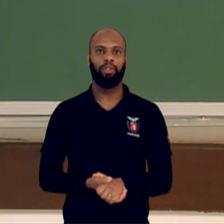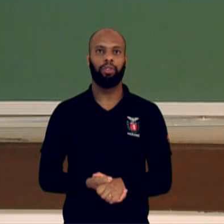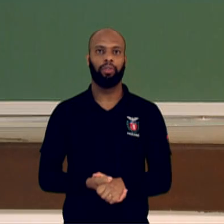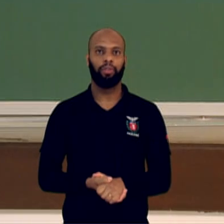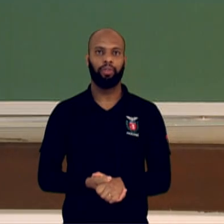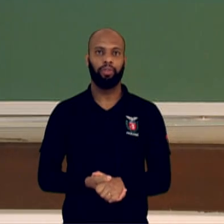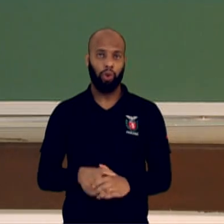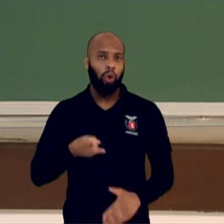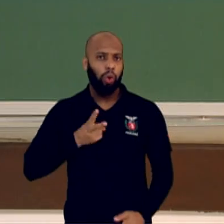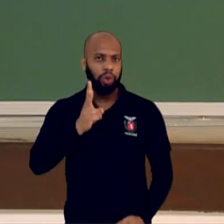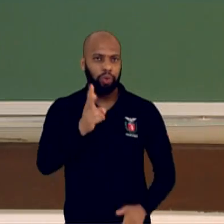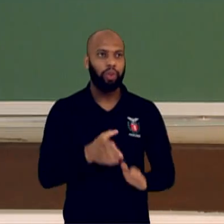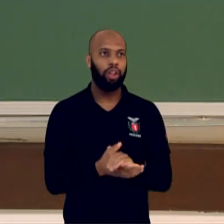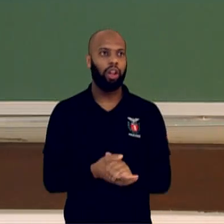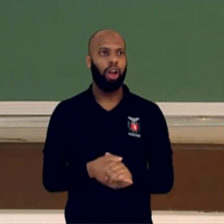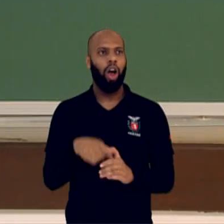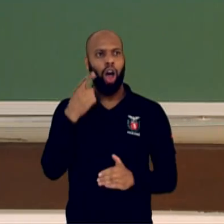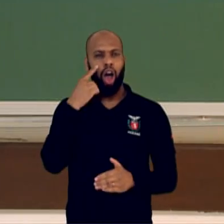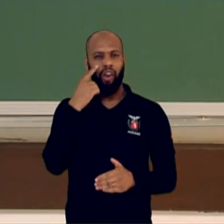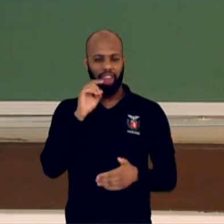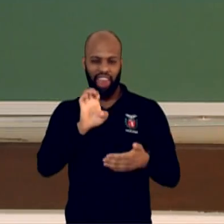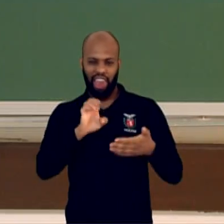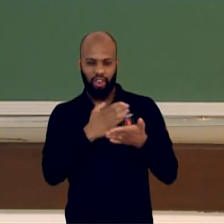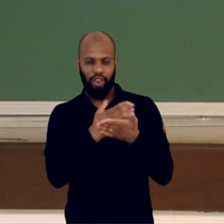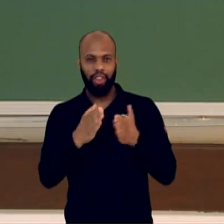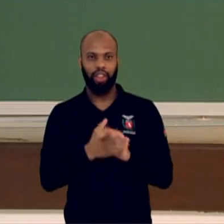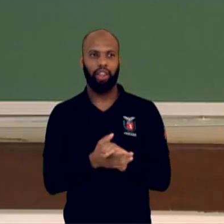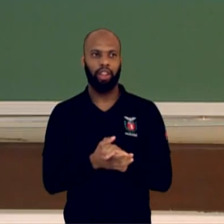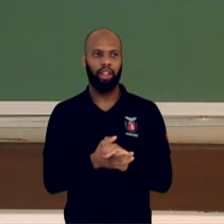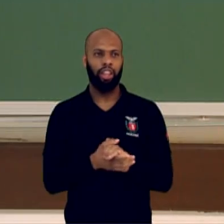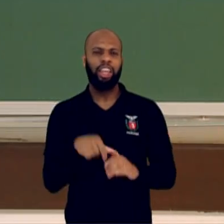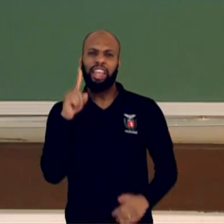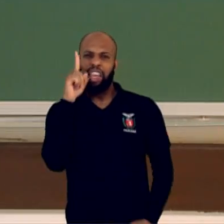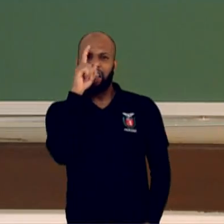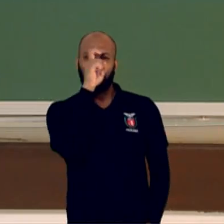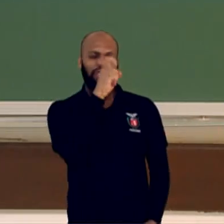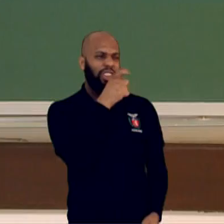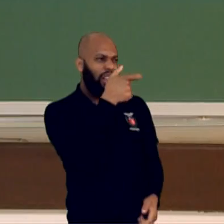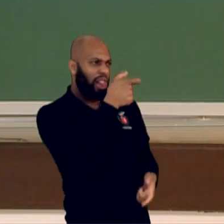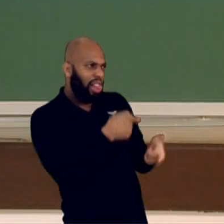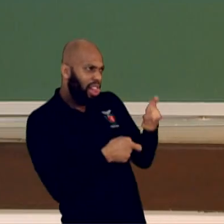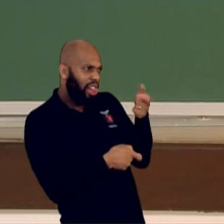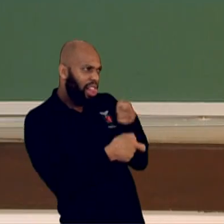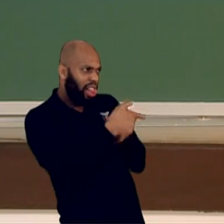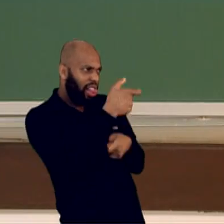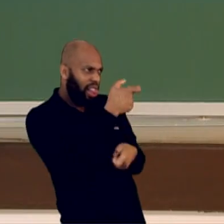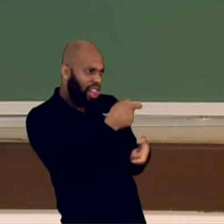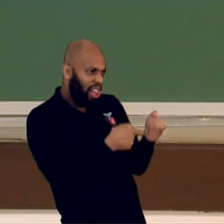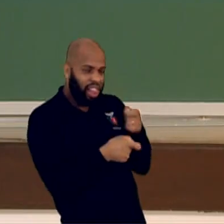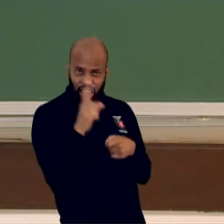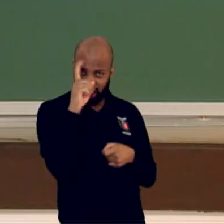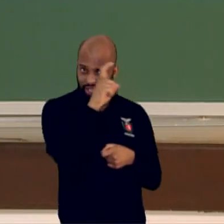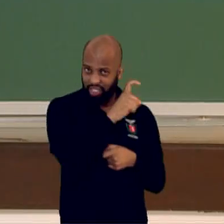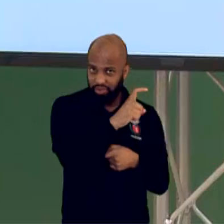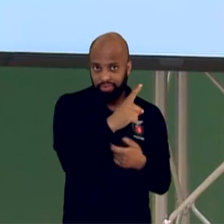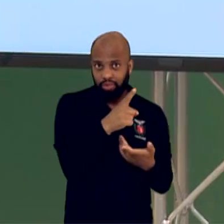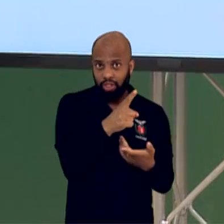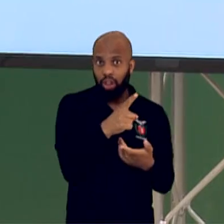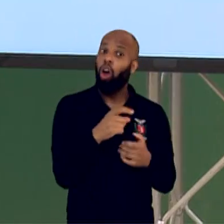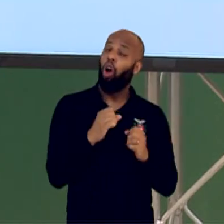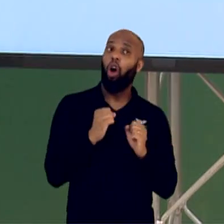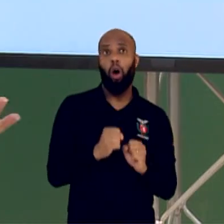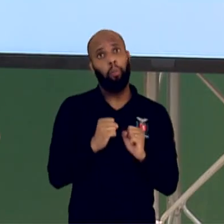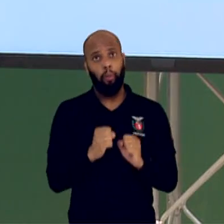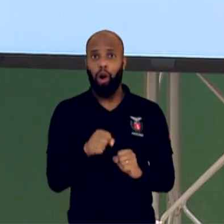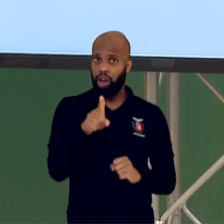Vamos lá, gente? Vou começar de baixo para cima essa aqui. São difíceis de serem manuseadas. Gente, pode até